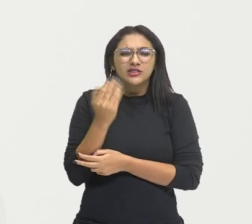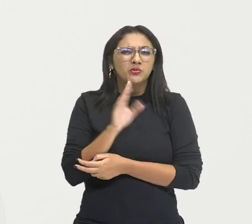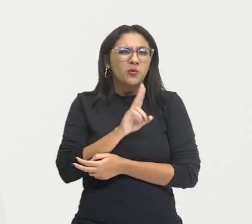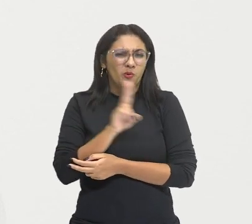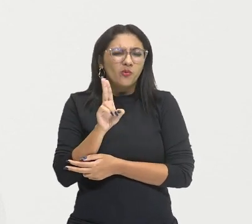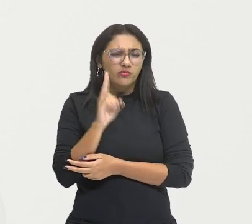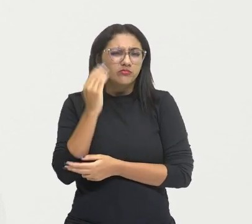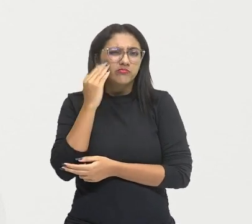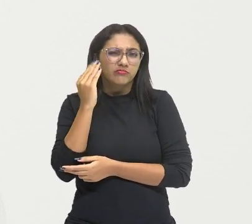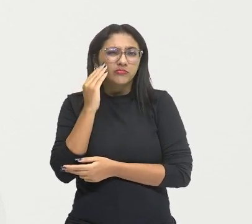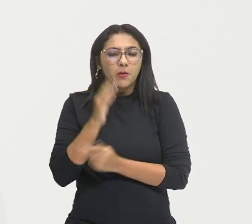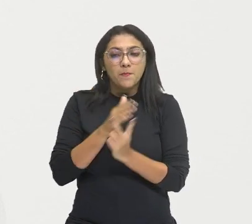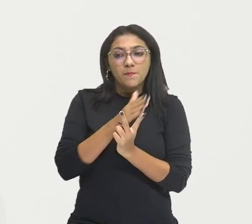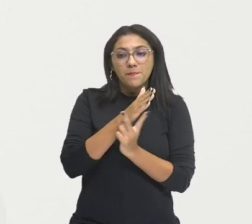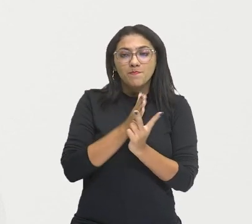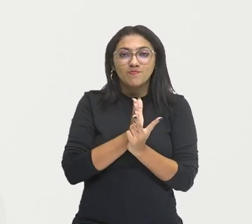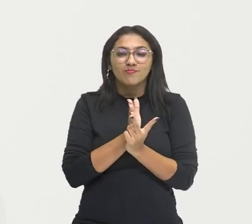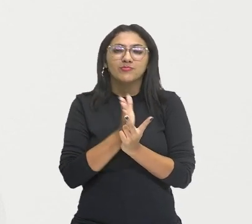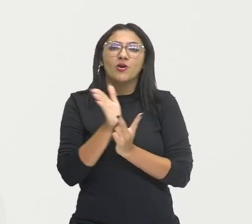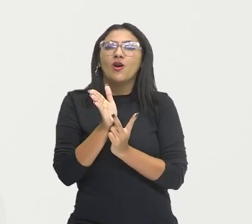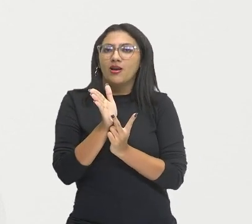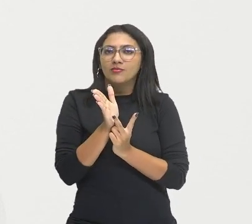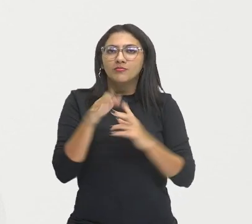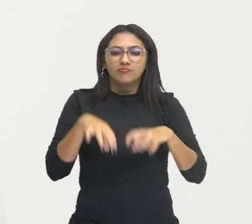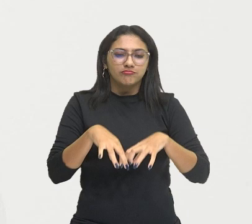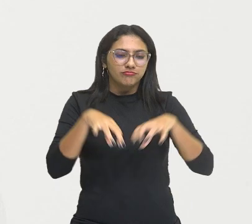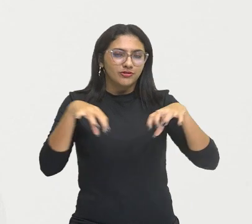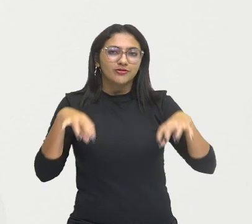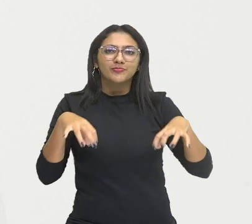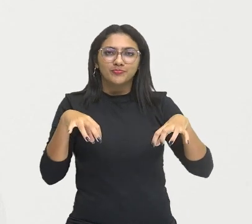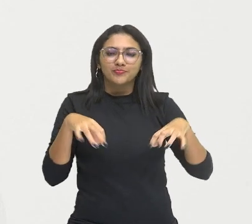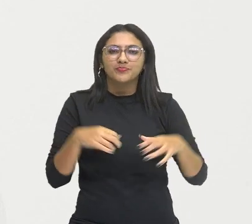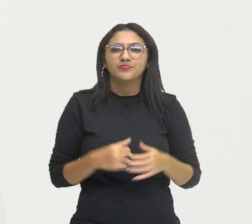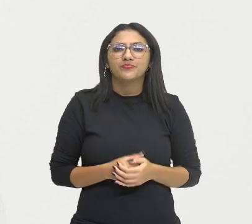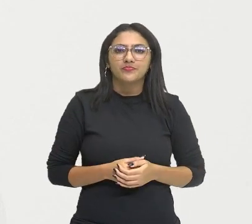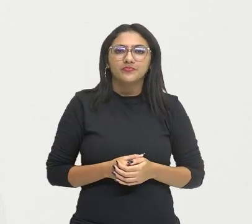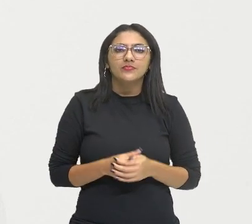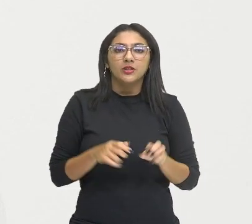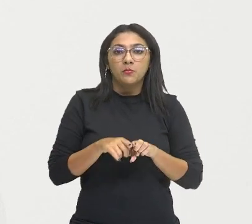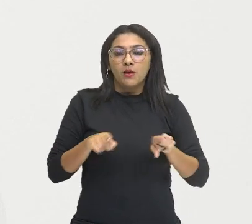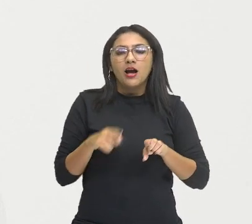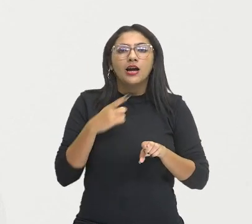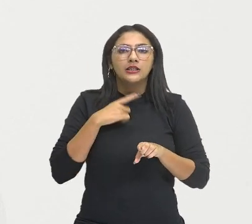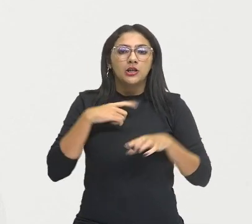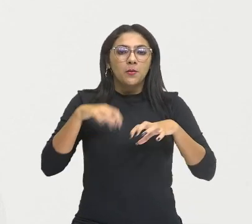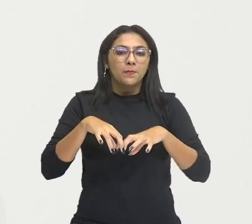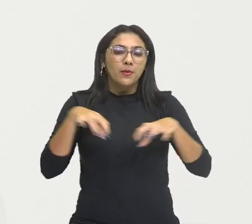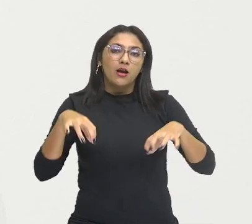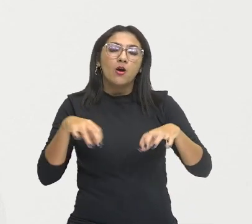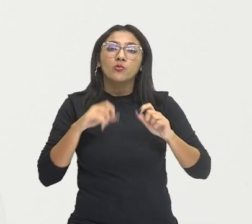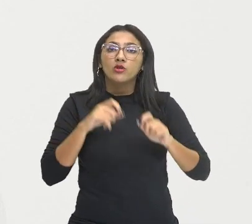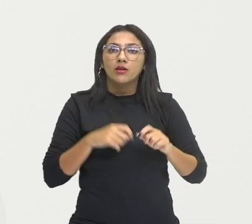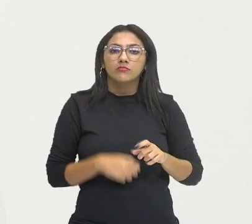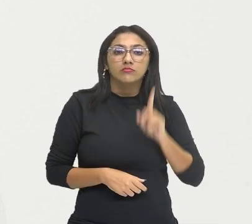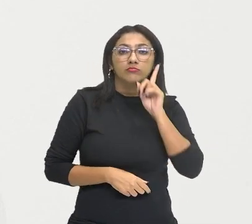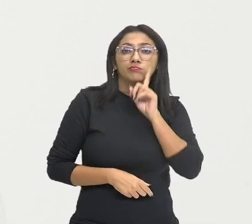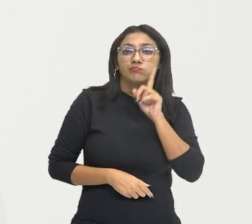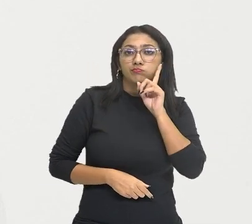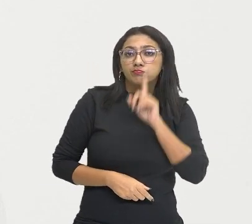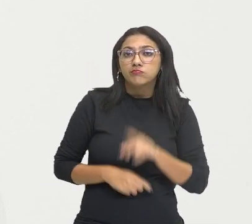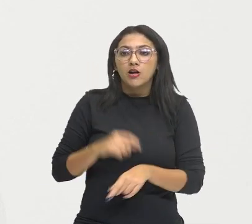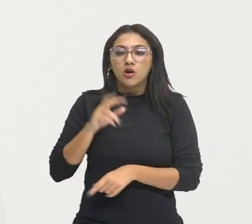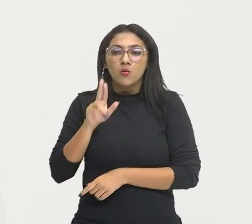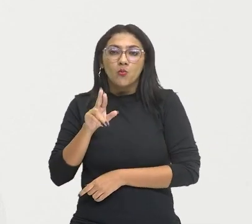nós temos nessa ordem dois polos de poder. E nesse caso aqui, é claro, os polos de poder são Estados Unidos e